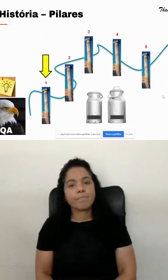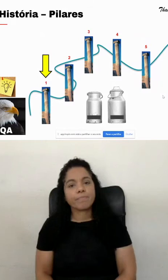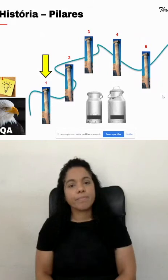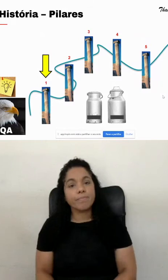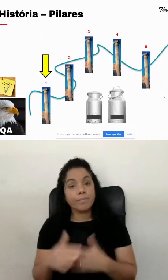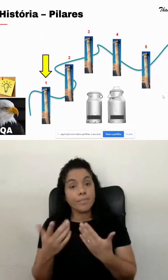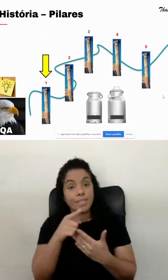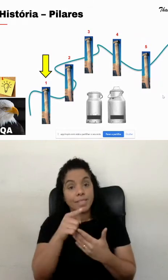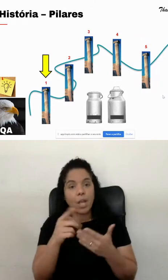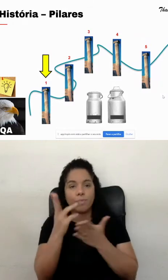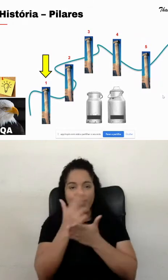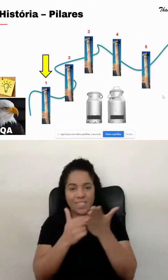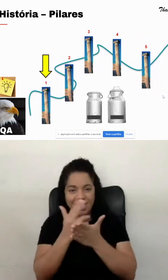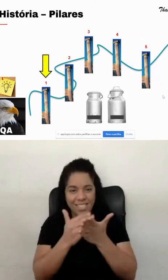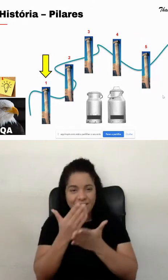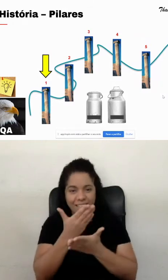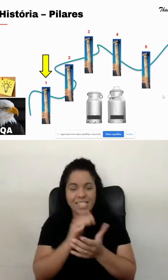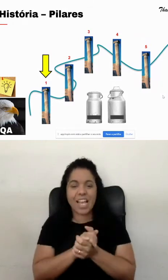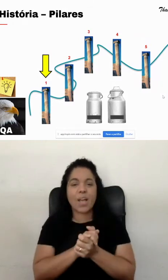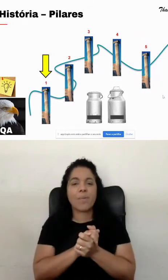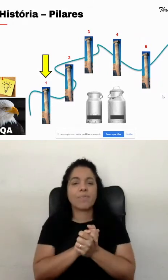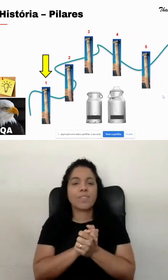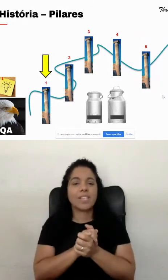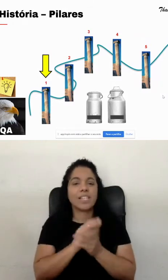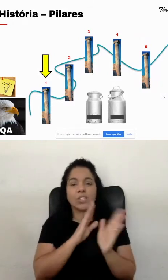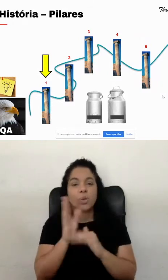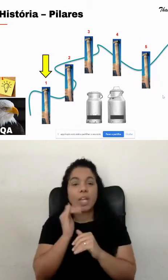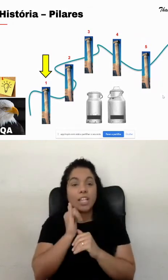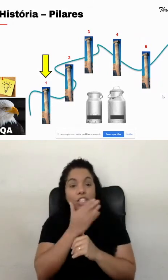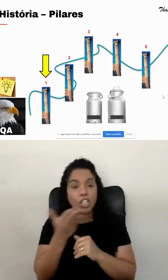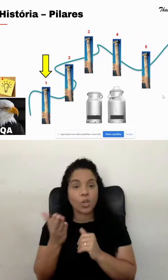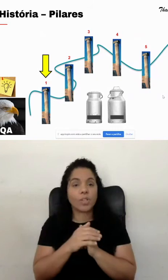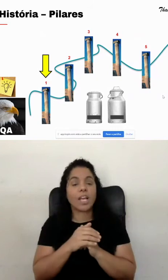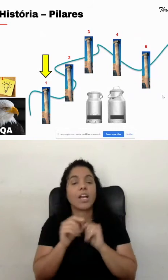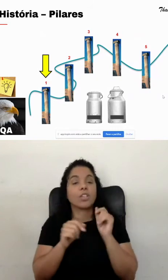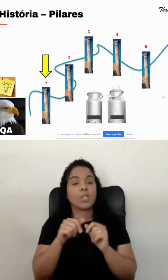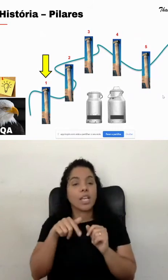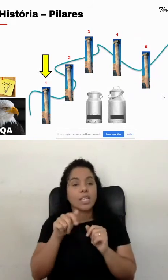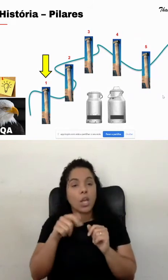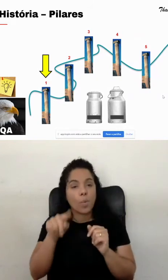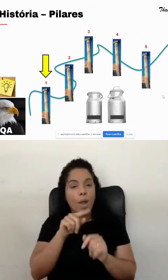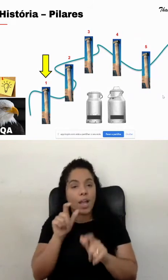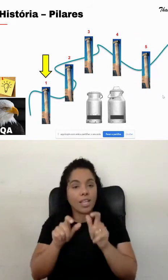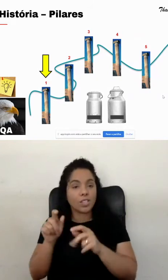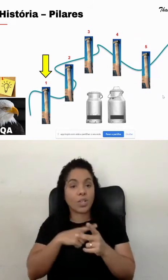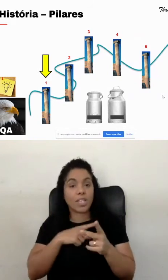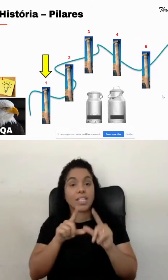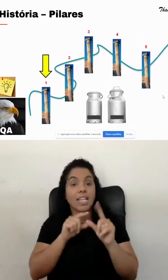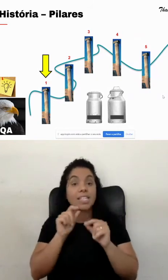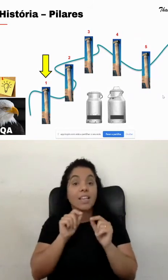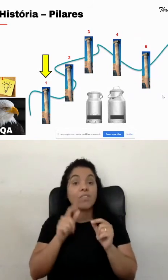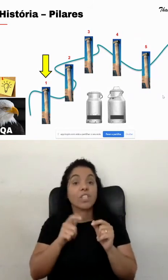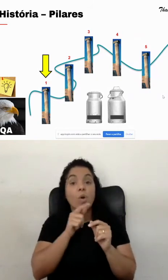Então, a ilustração da história que a gente está contando aí, né? O que há com as suas escolhas, definiu aonde